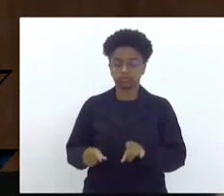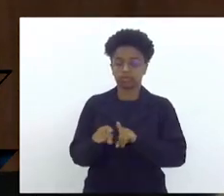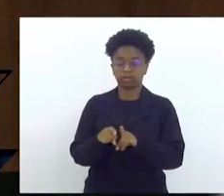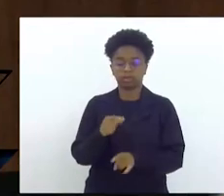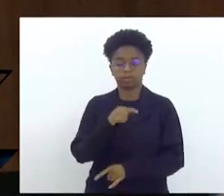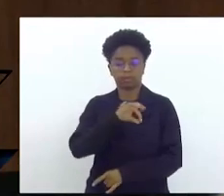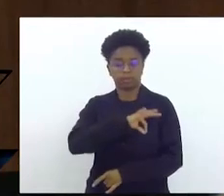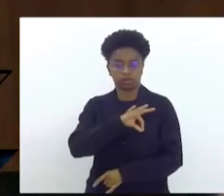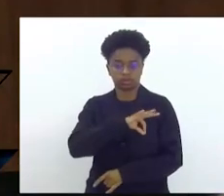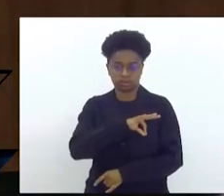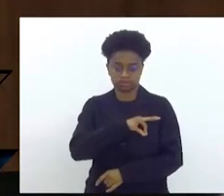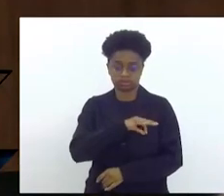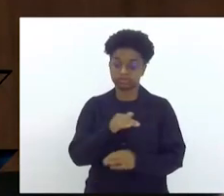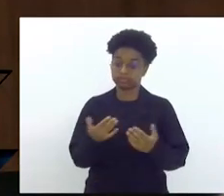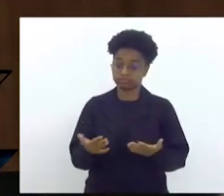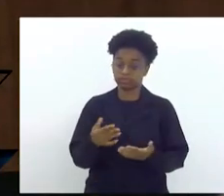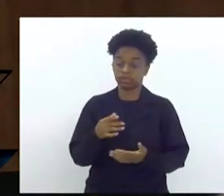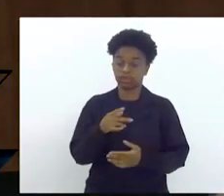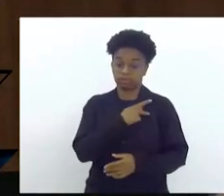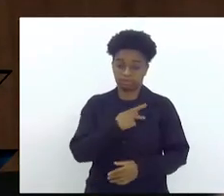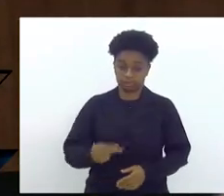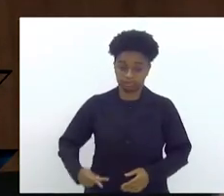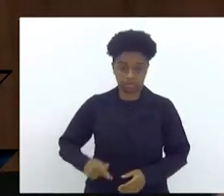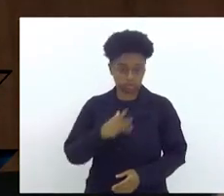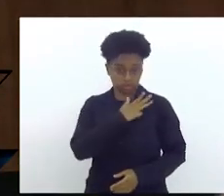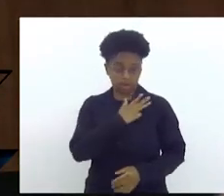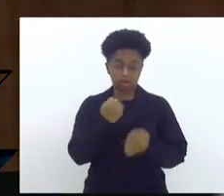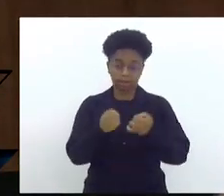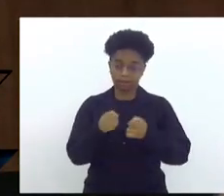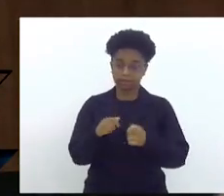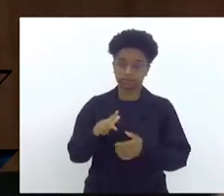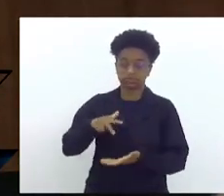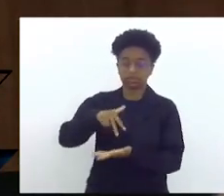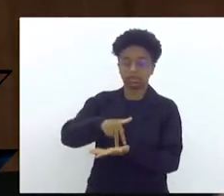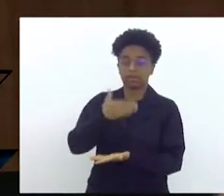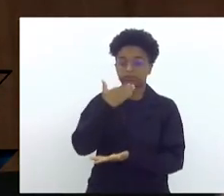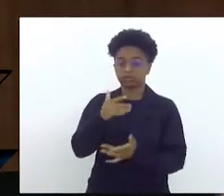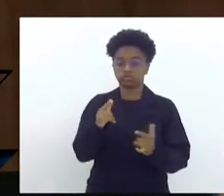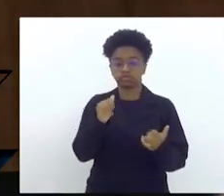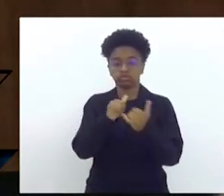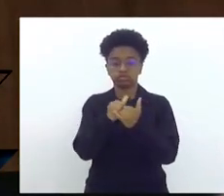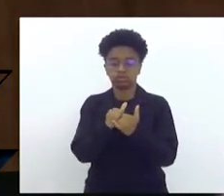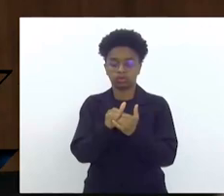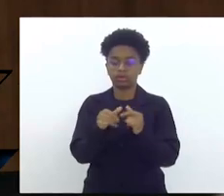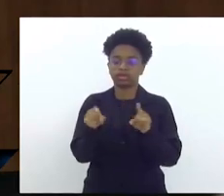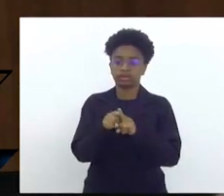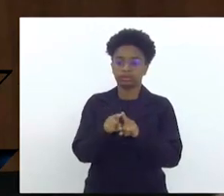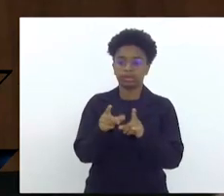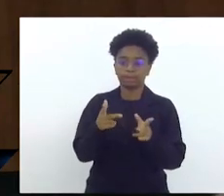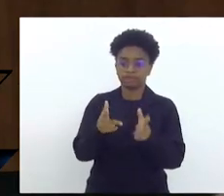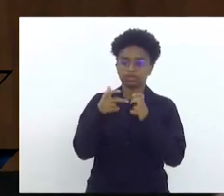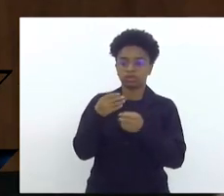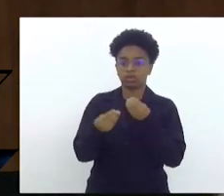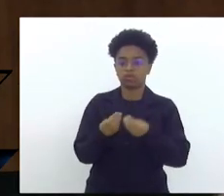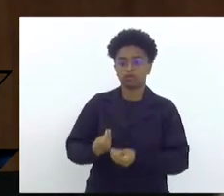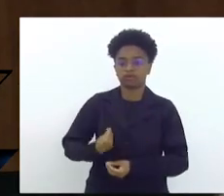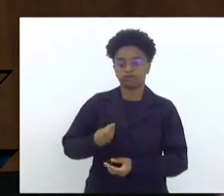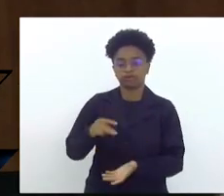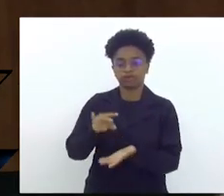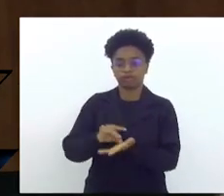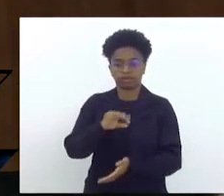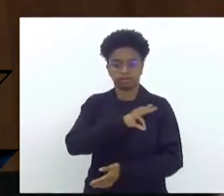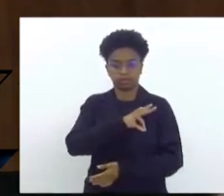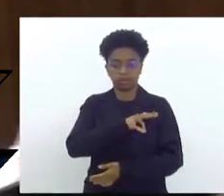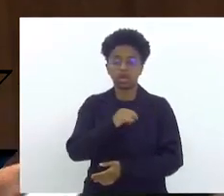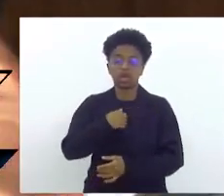polícia e Presidente se retrate vem um dia ver a realidade que a nossa polícia passa eu